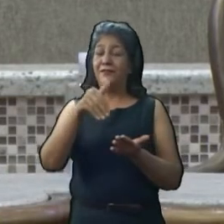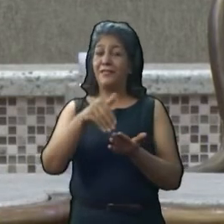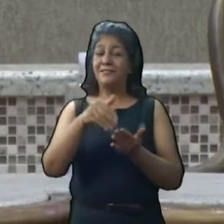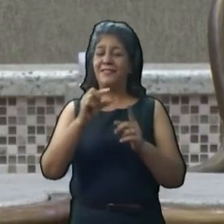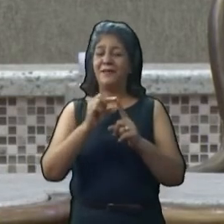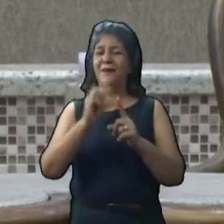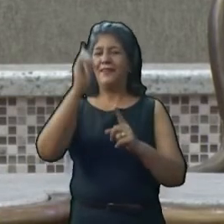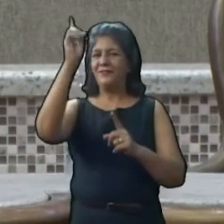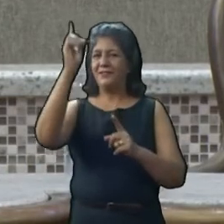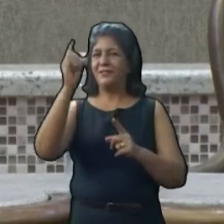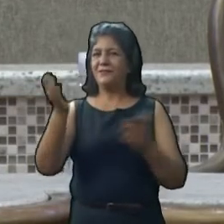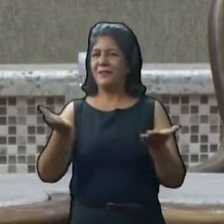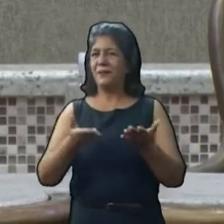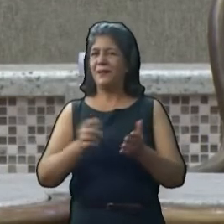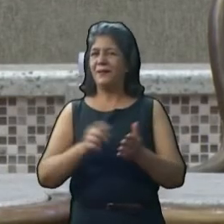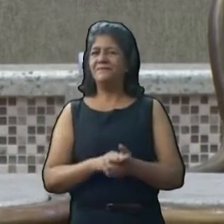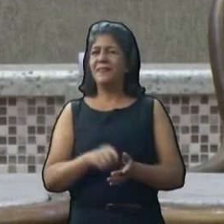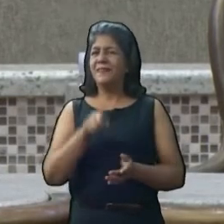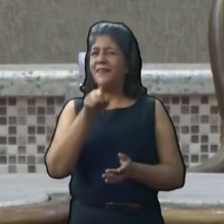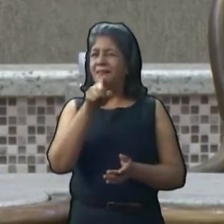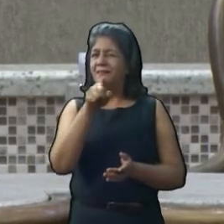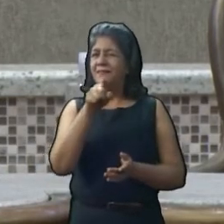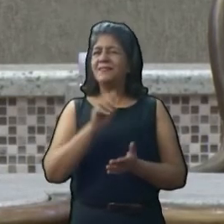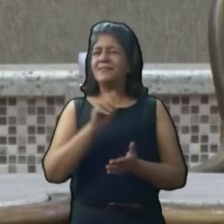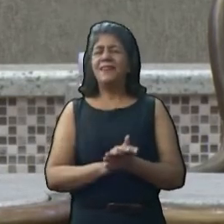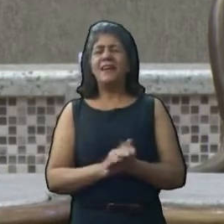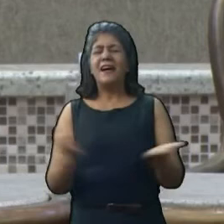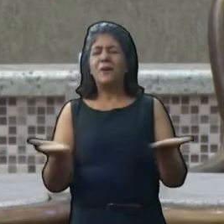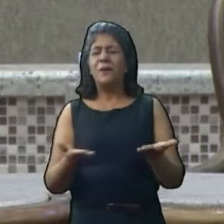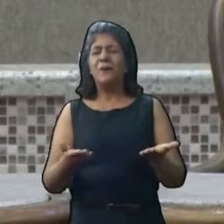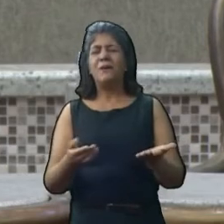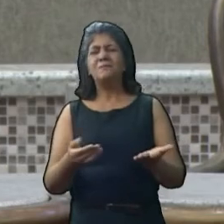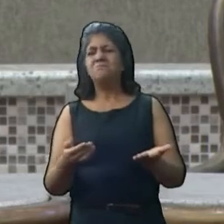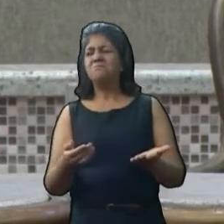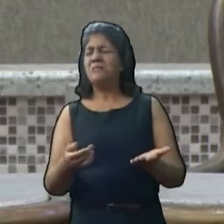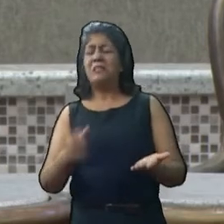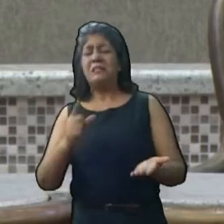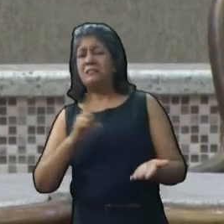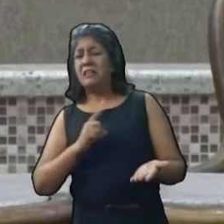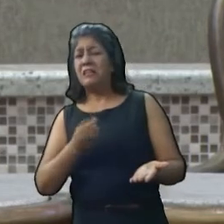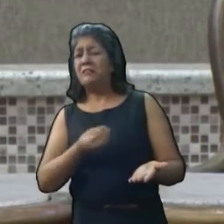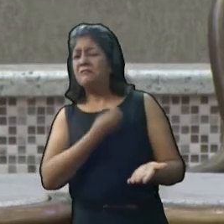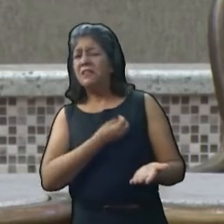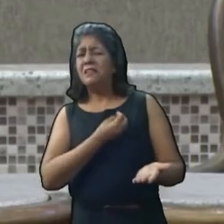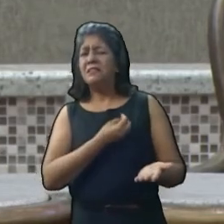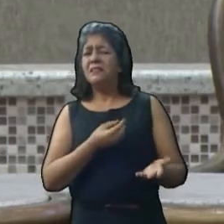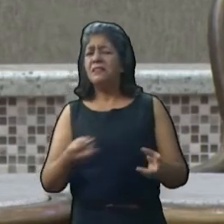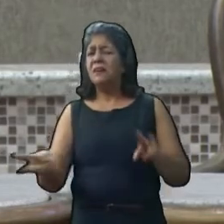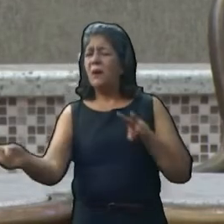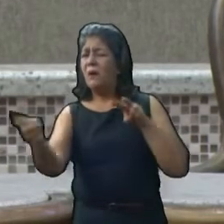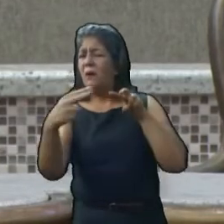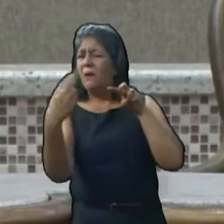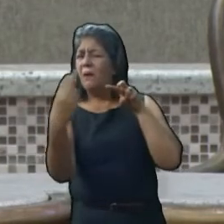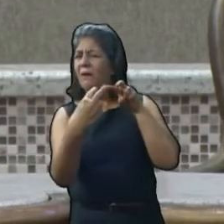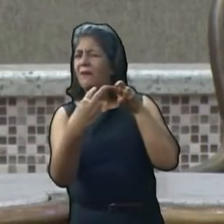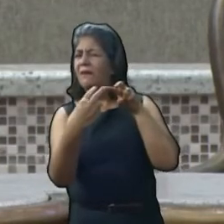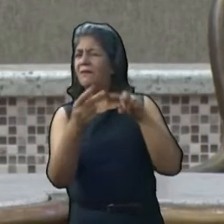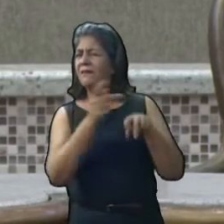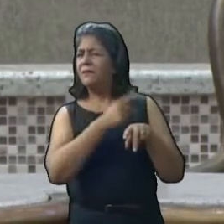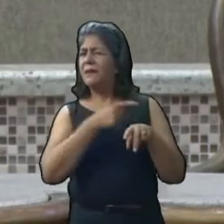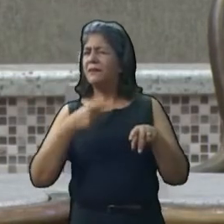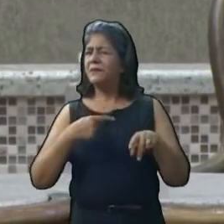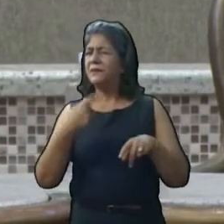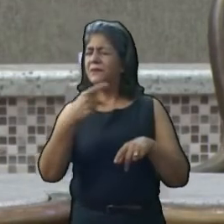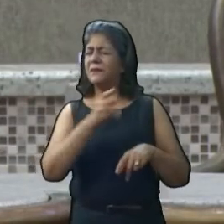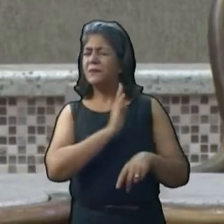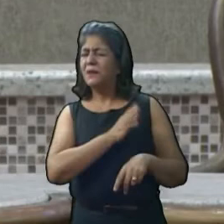momento é eu sei que a vida nesta hora se você está olhando para mim eu sei que o seu coração